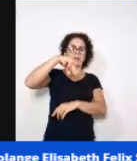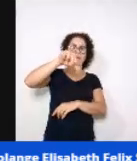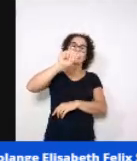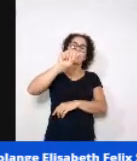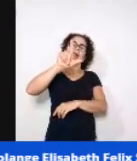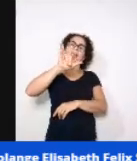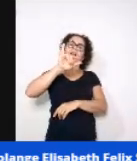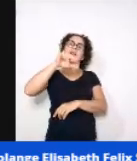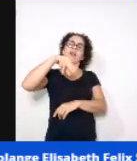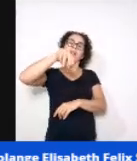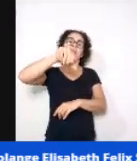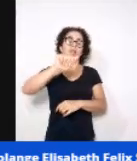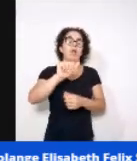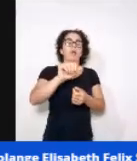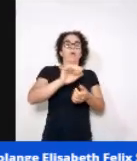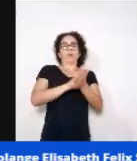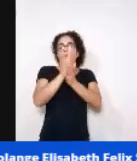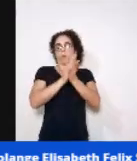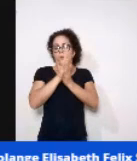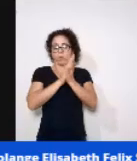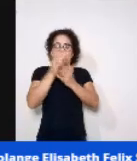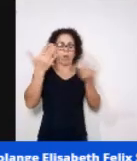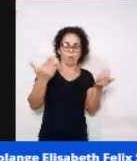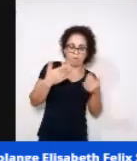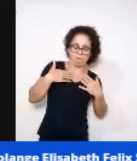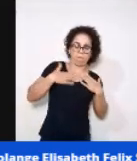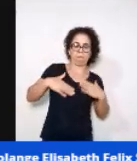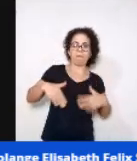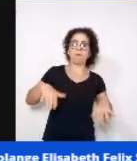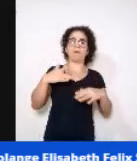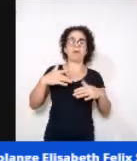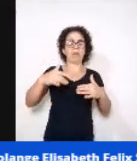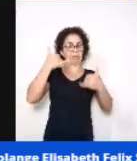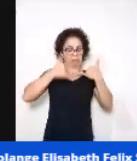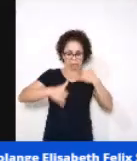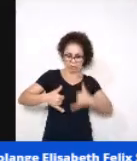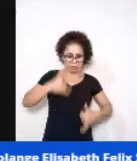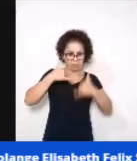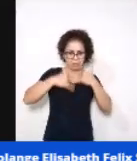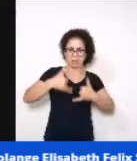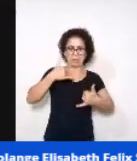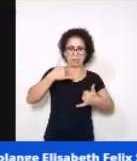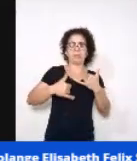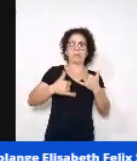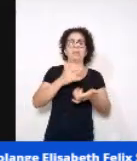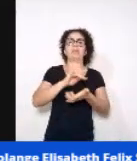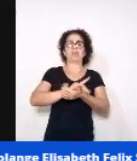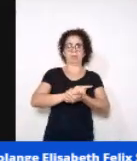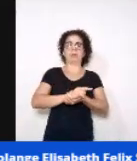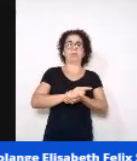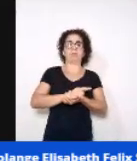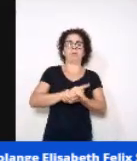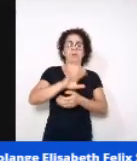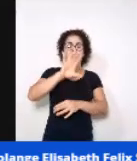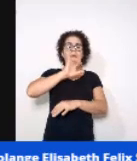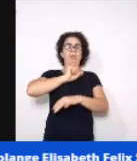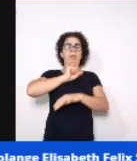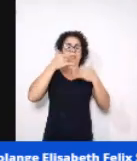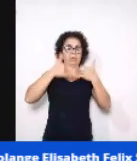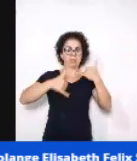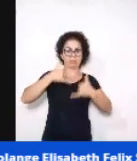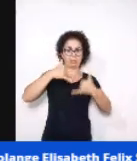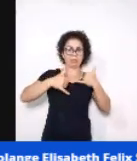uma tensão, agitação, você tem mais energia, pelo contrário do que pensa ou não, você ganha energia ali, as reações